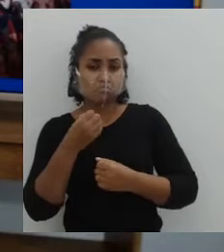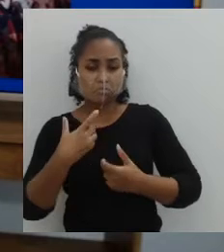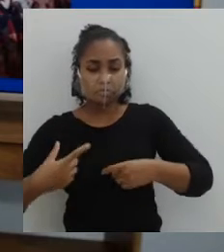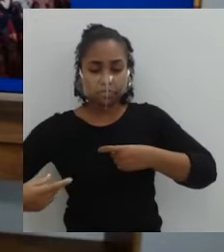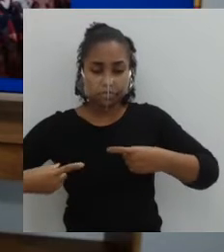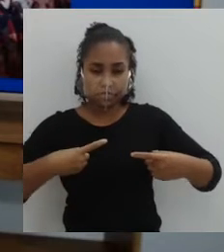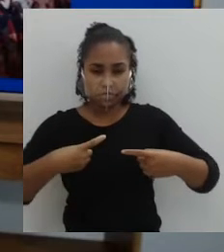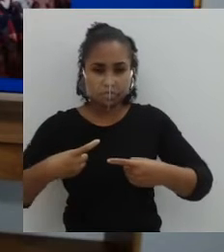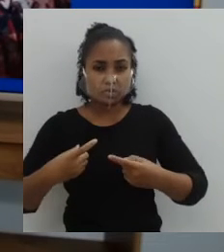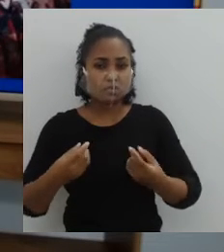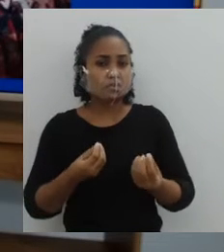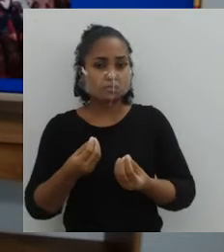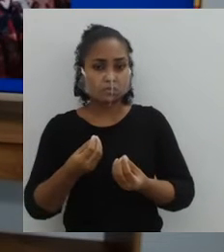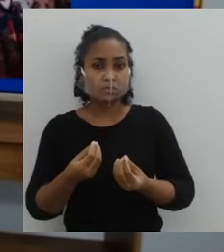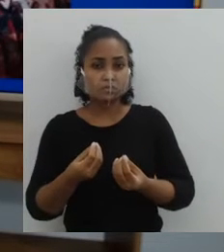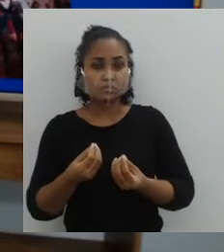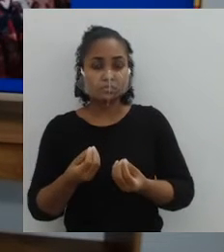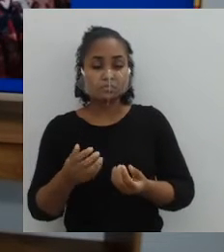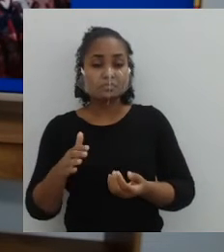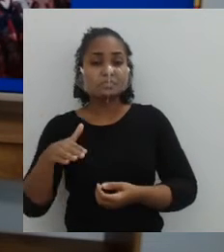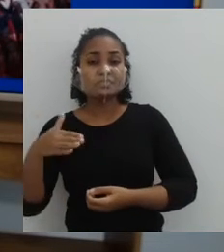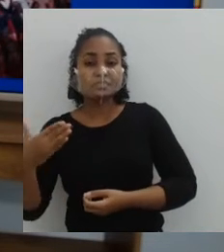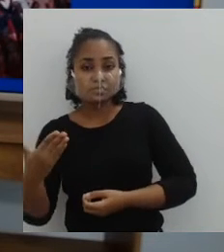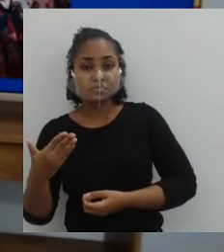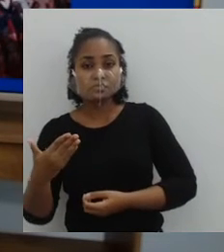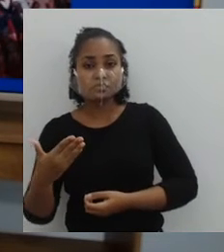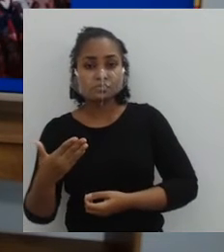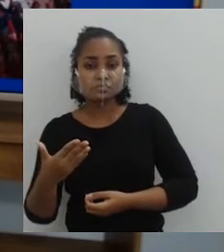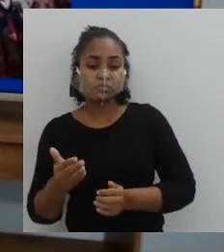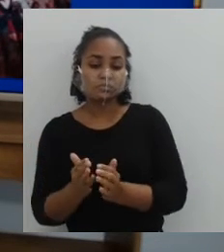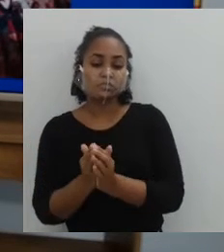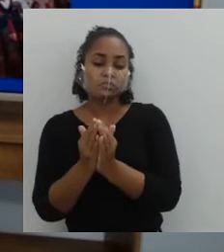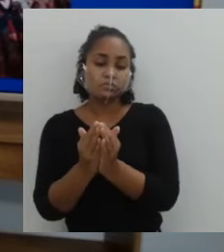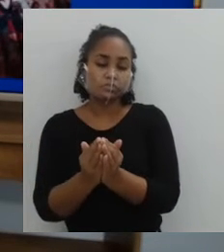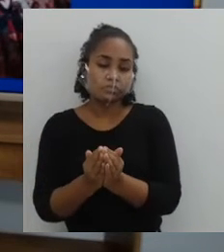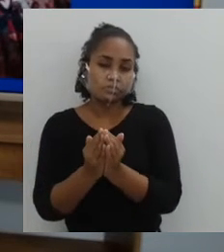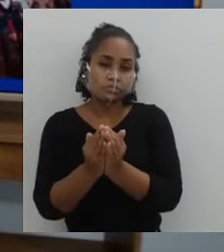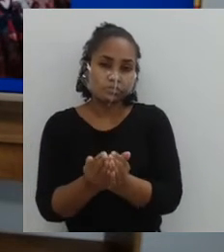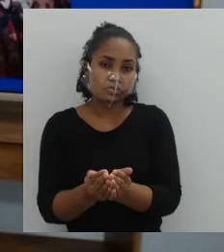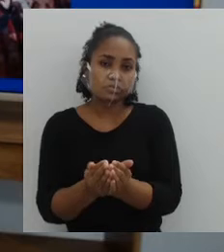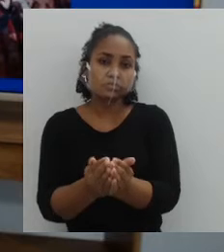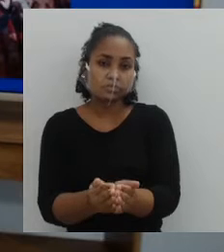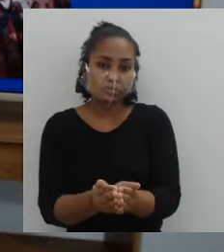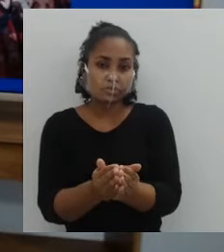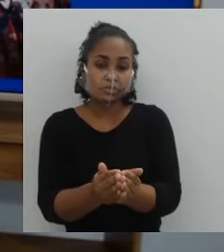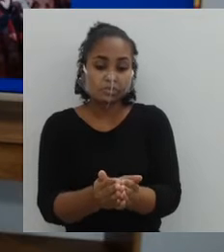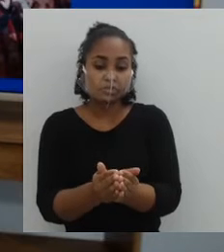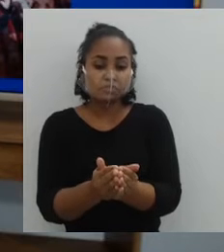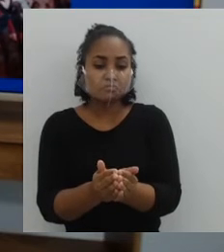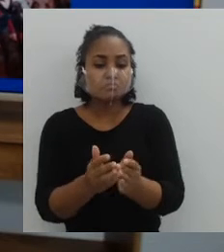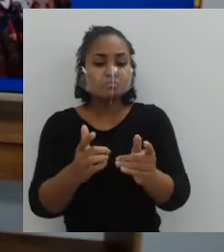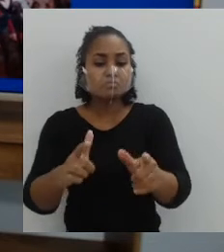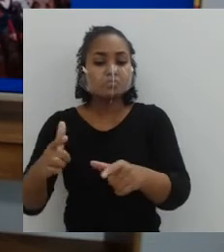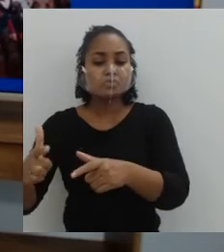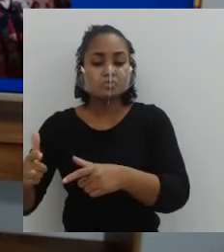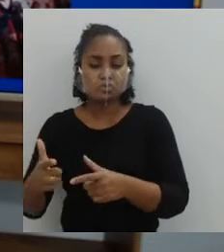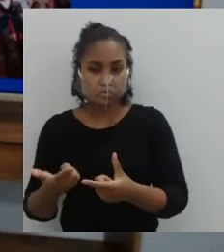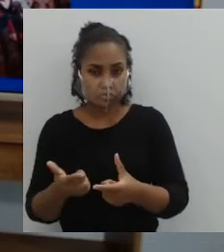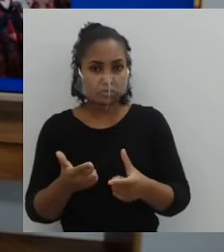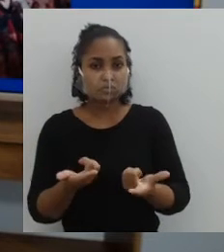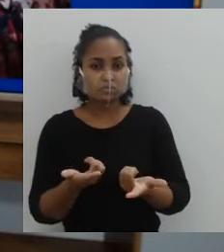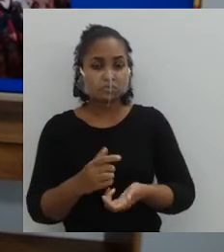esse império? Esse império foi construído através das grandes navegações, certo? Então foram descobrindo novas terras,